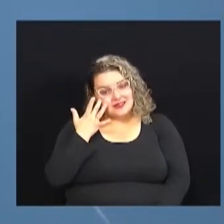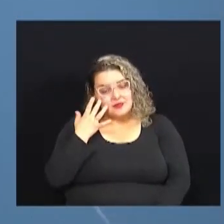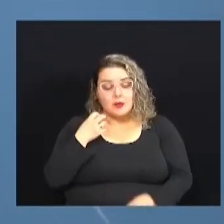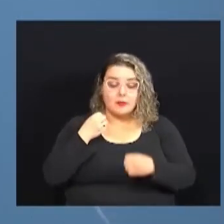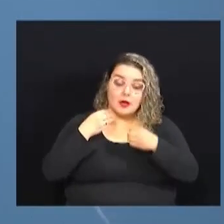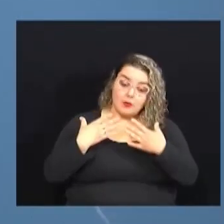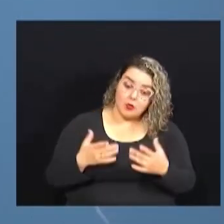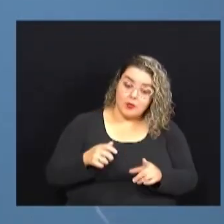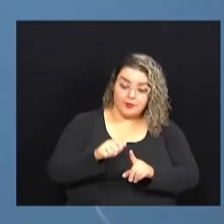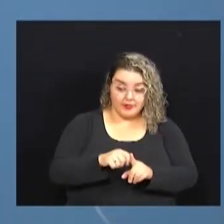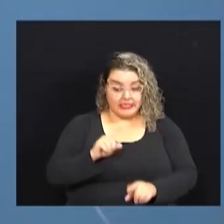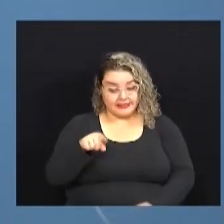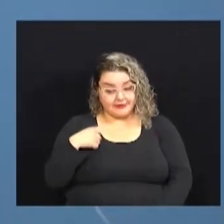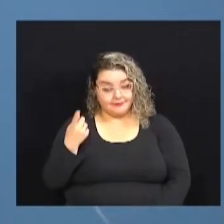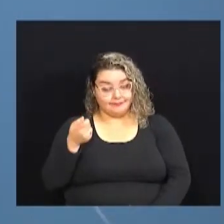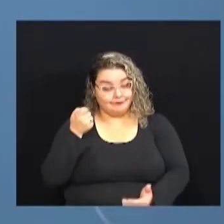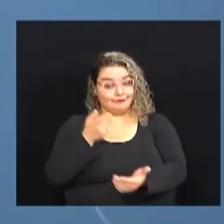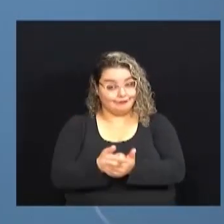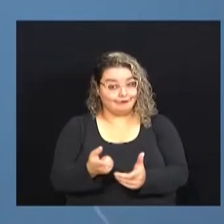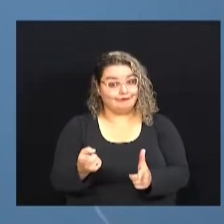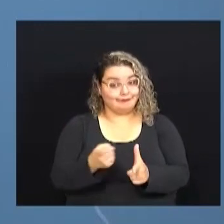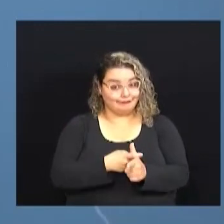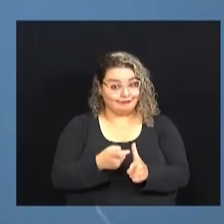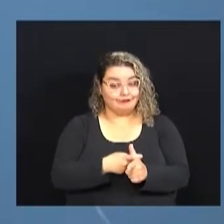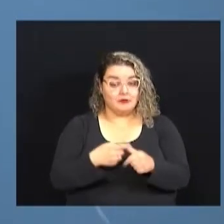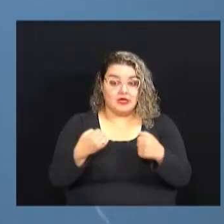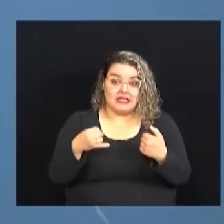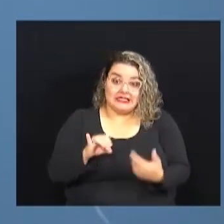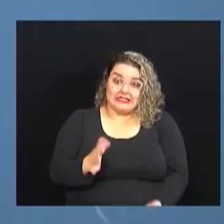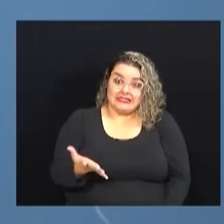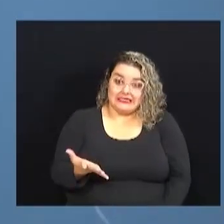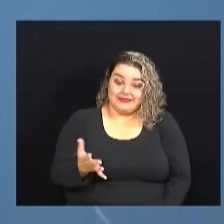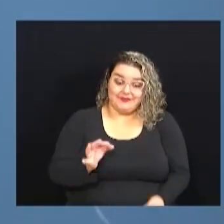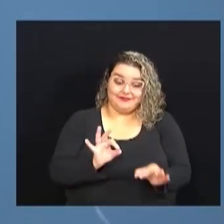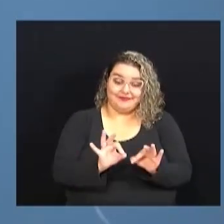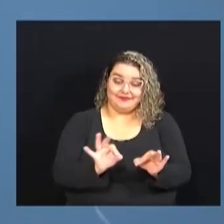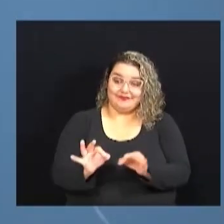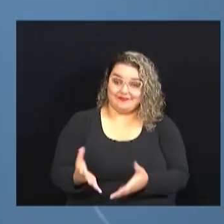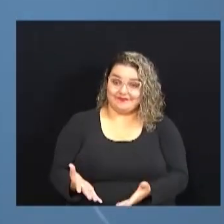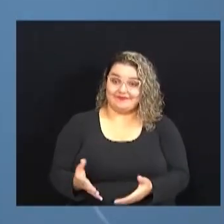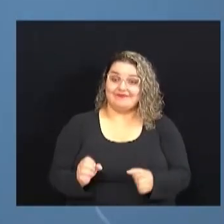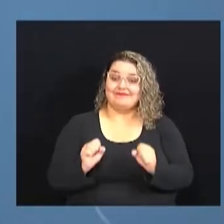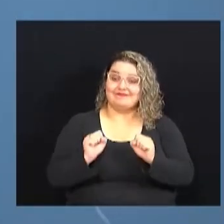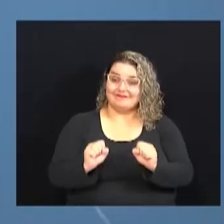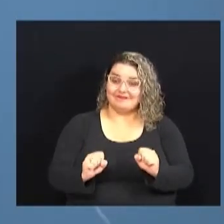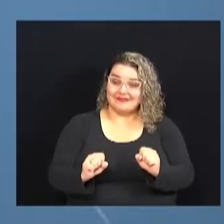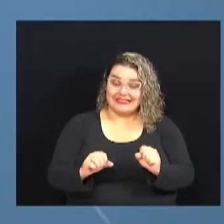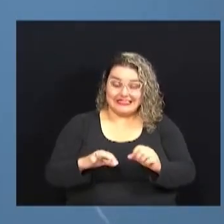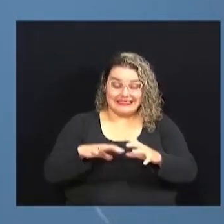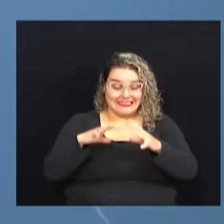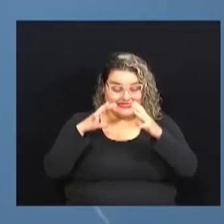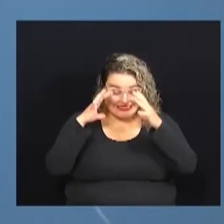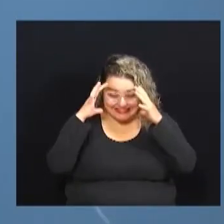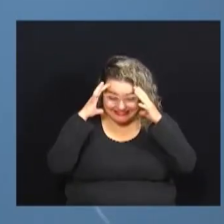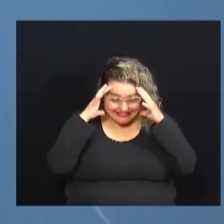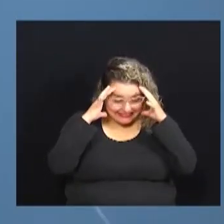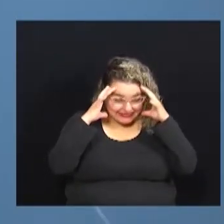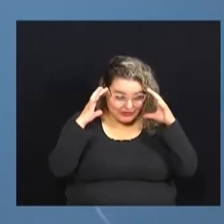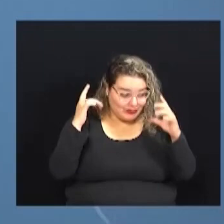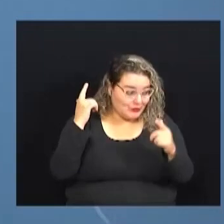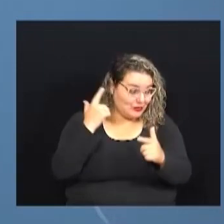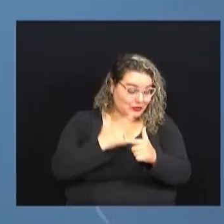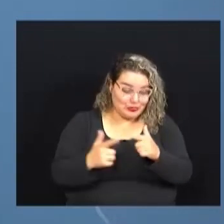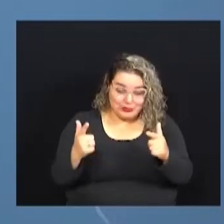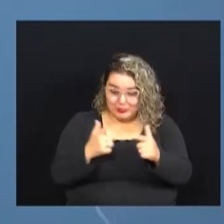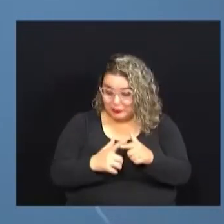uma boa, né? Deixar para o mês seguinte para pagar aquela dívida. Mas se você não se organizar, pode virar um desastre financeiro aí